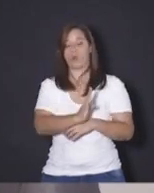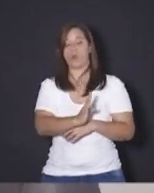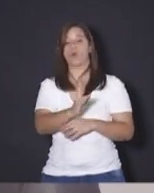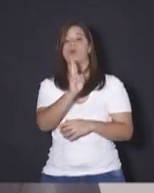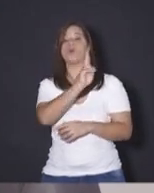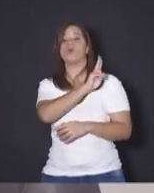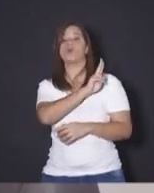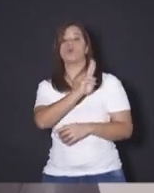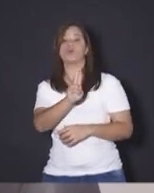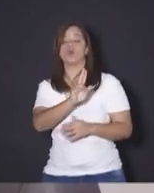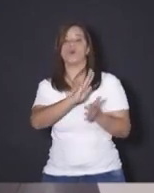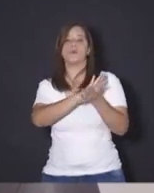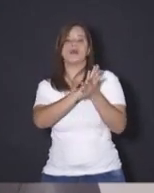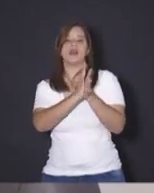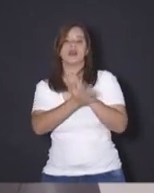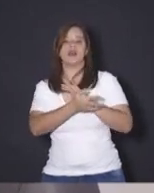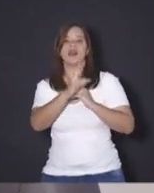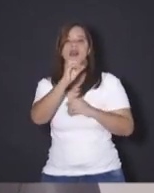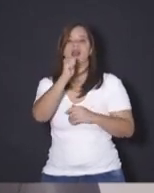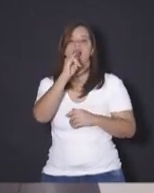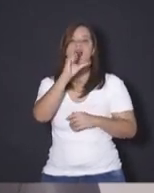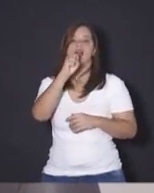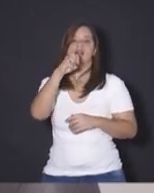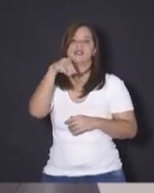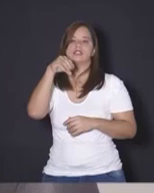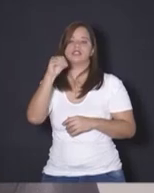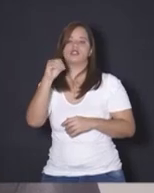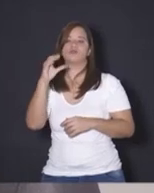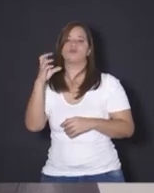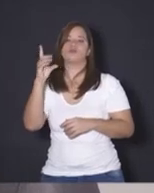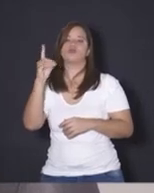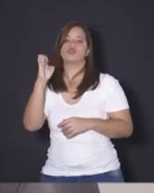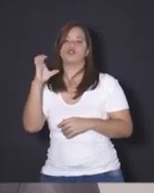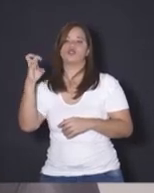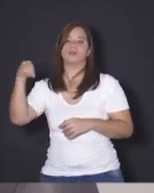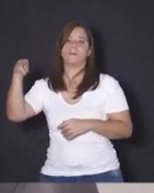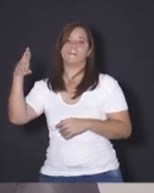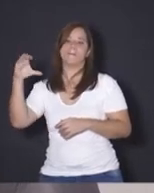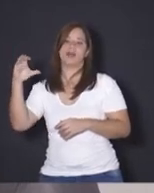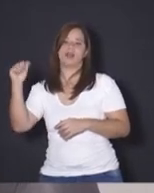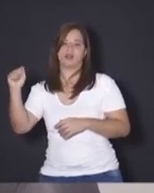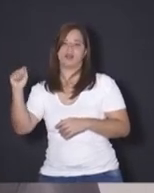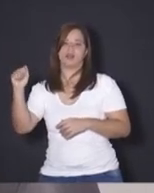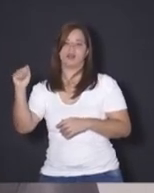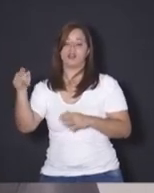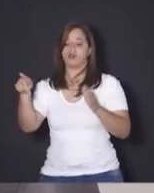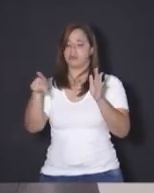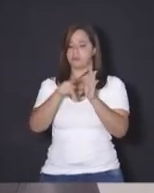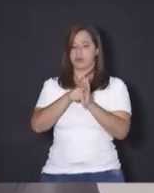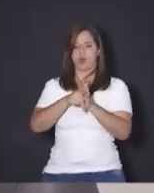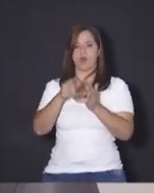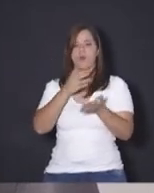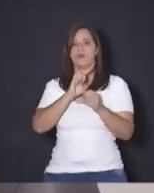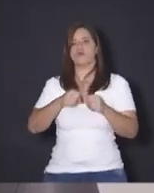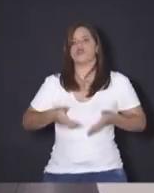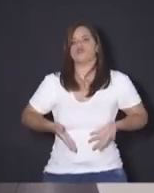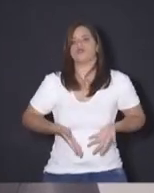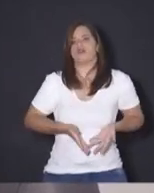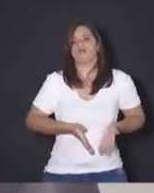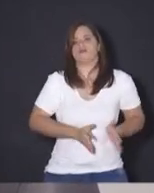chamamos de racismo de marca o que conta não é a sua origem e